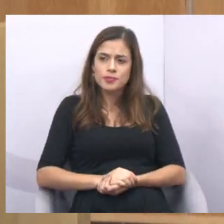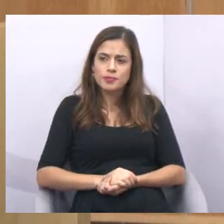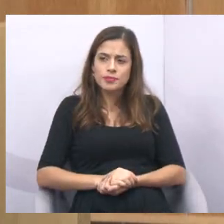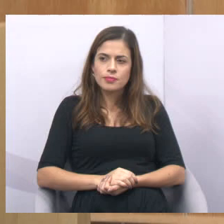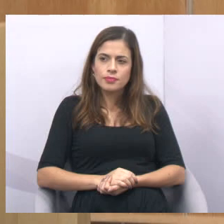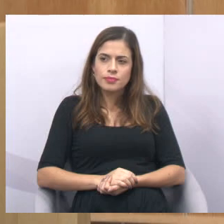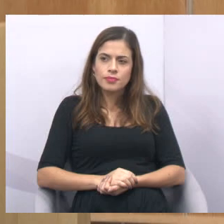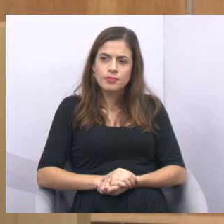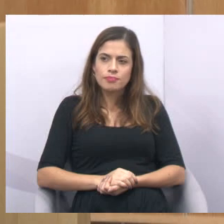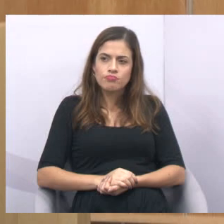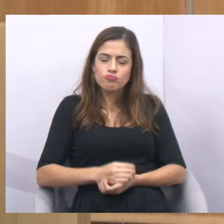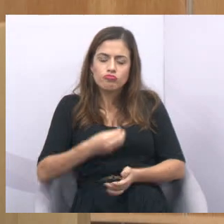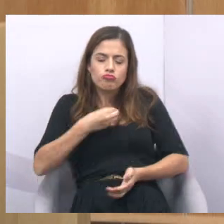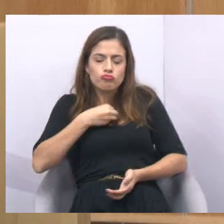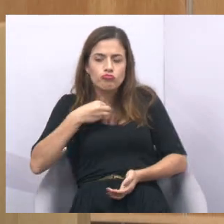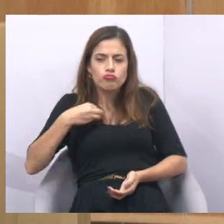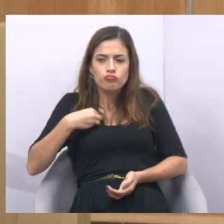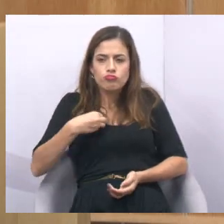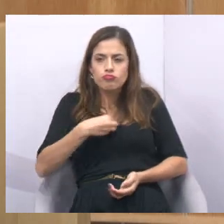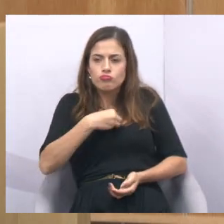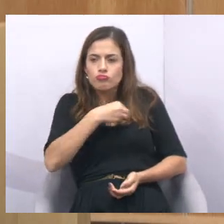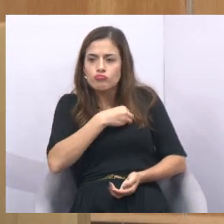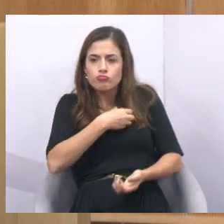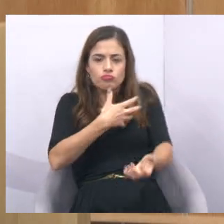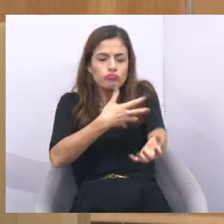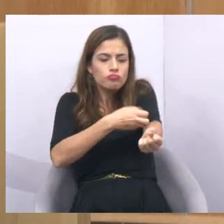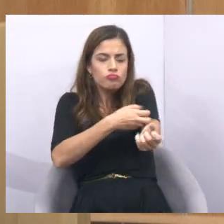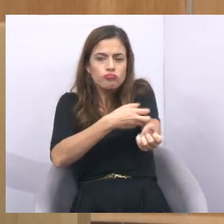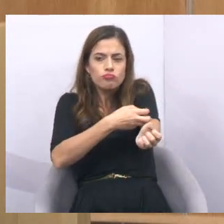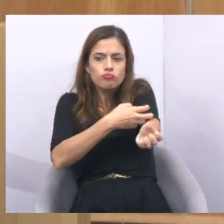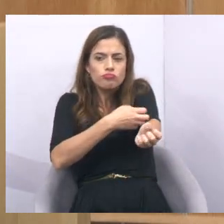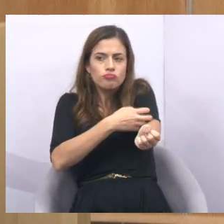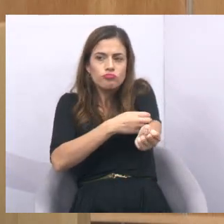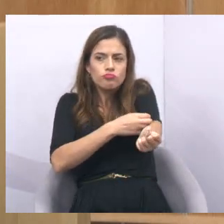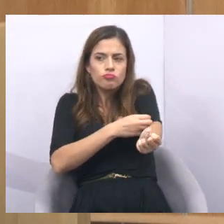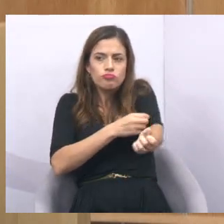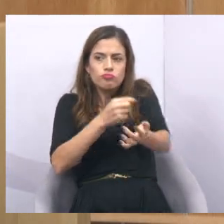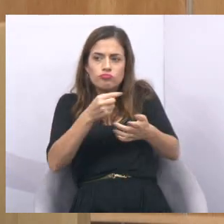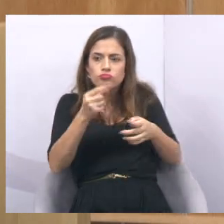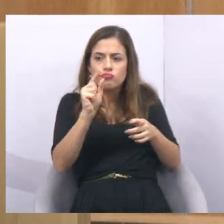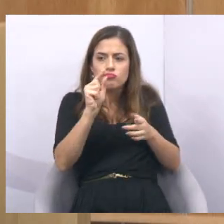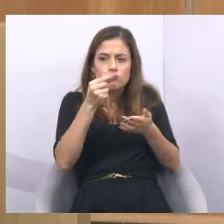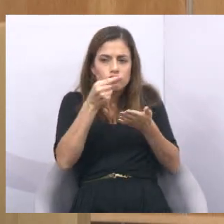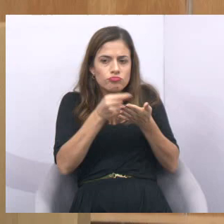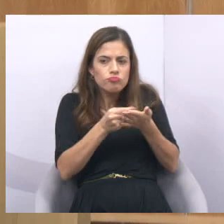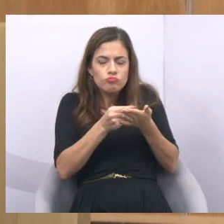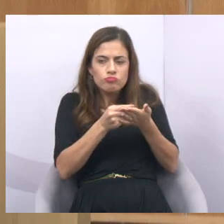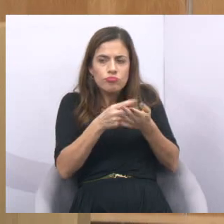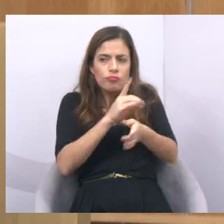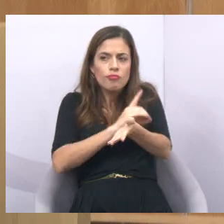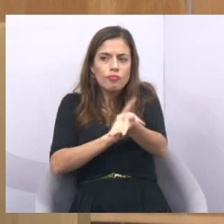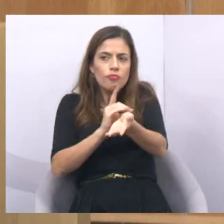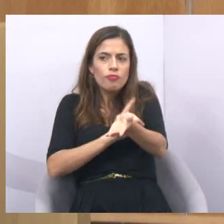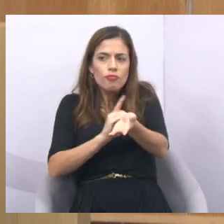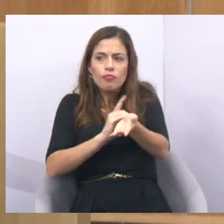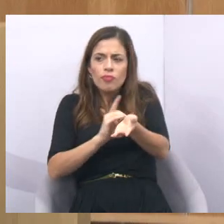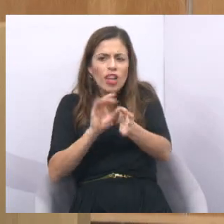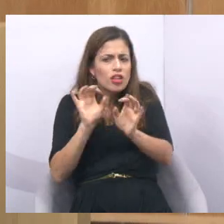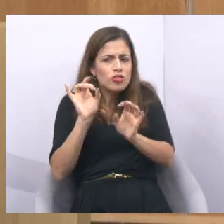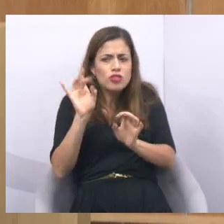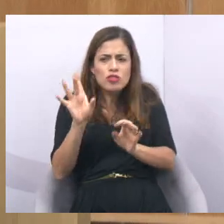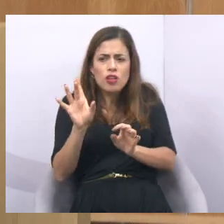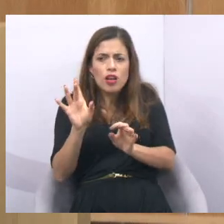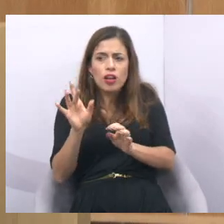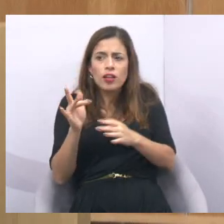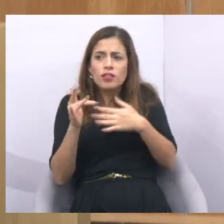com um estetoscópio, um aparelho de pressão e uma fitinha de tirar a glicemia e se vira. Se pedir um exame, tem